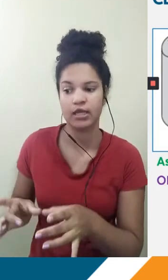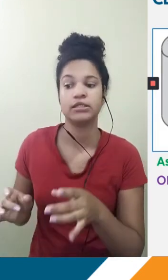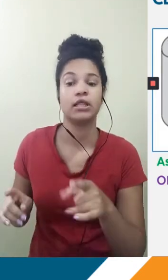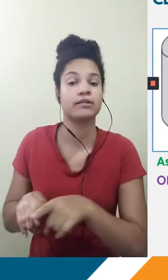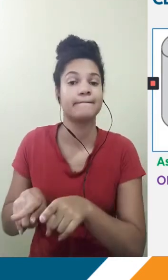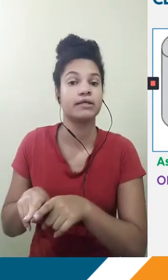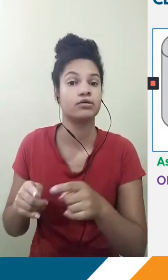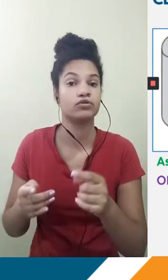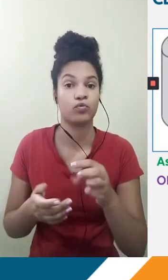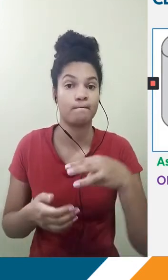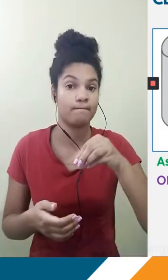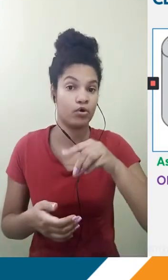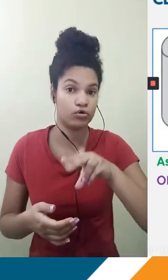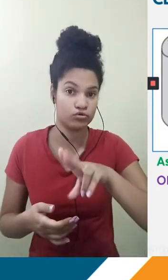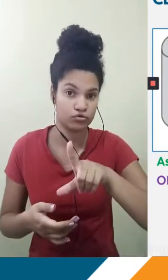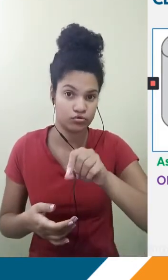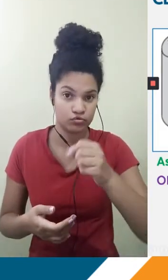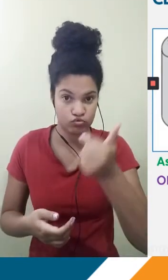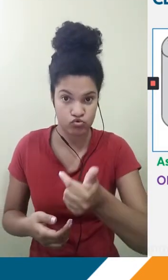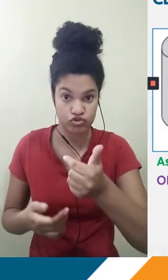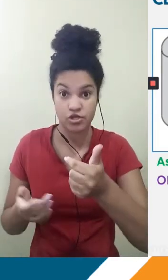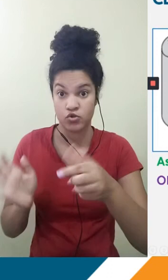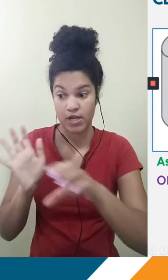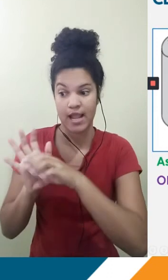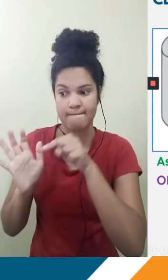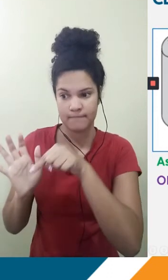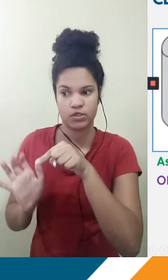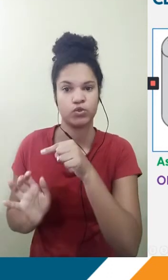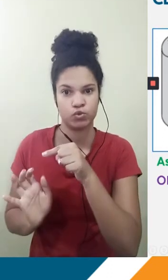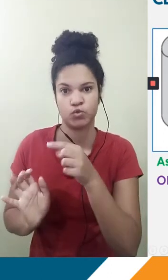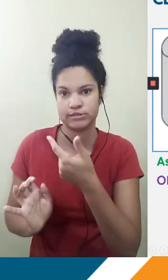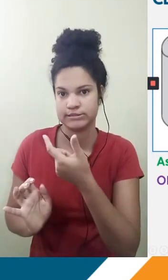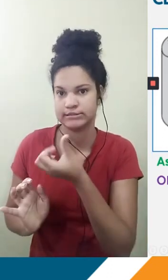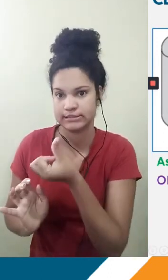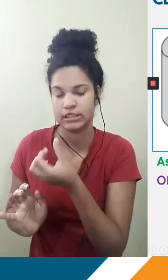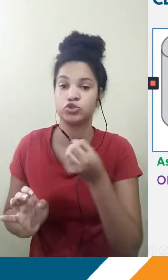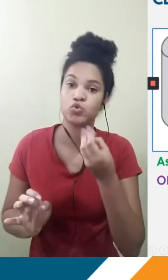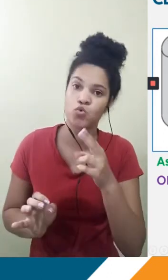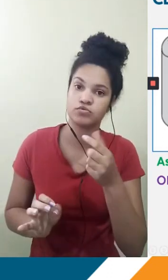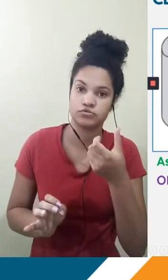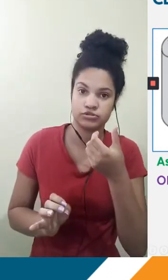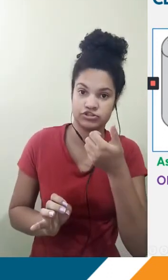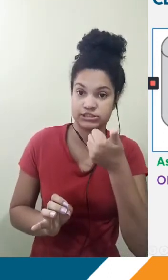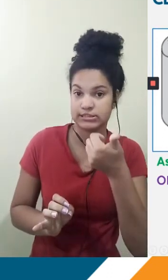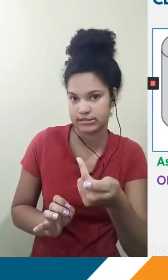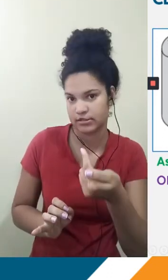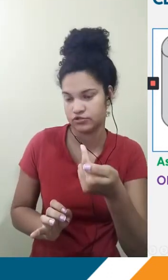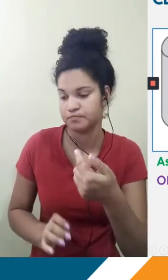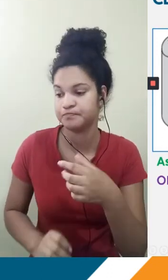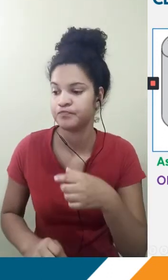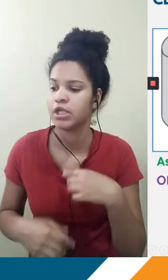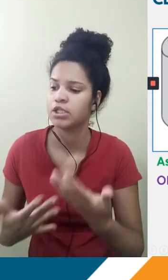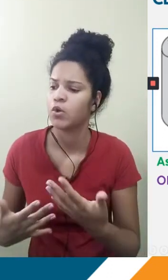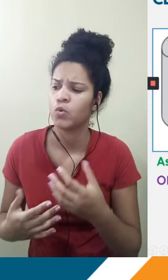dos capítulos da apostila. E como eu havia mencionado, o que é a osmose? É a difusão de água através da membrana. Então,